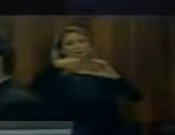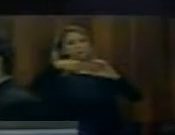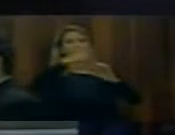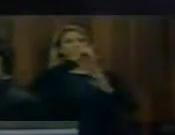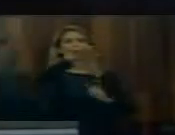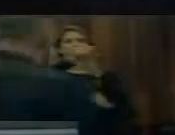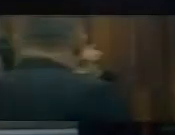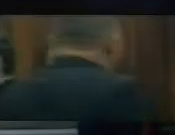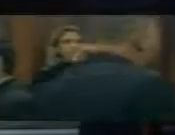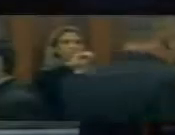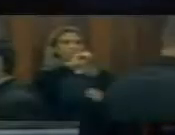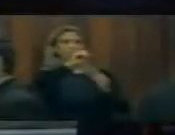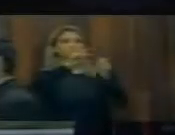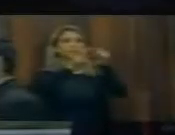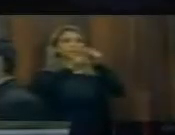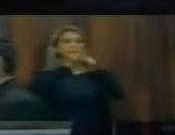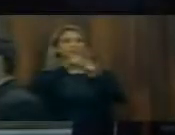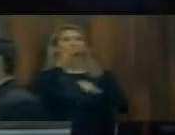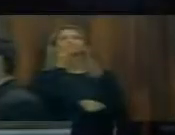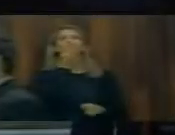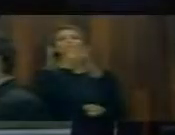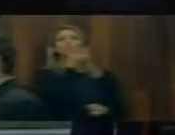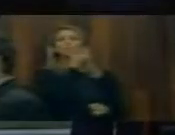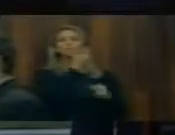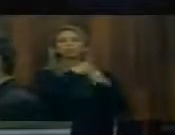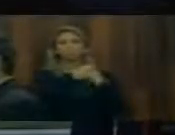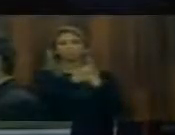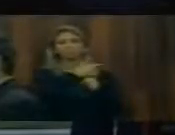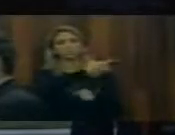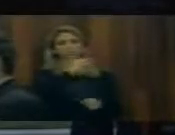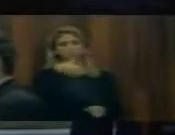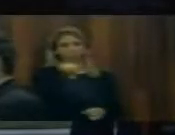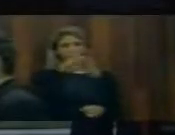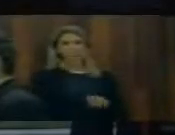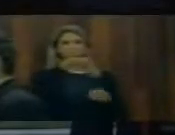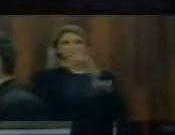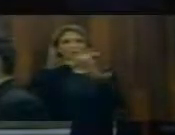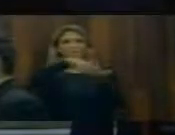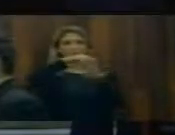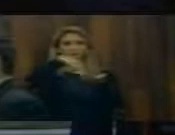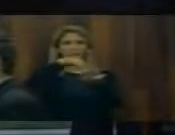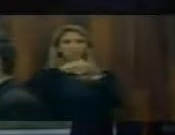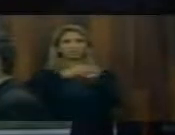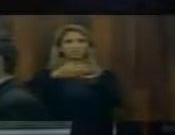de setembro do ano de 2019. Lido o cabeçalho da ata, senhor presidente.